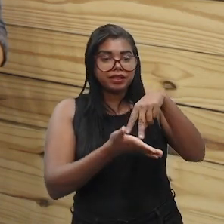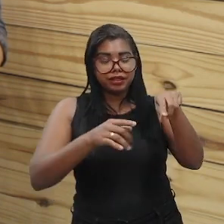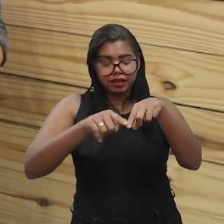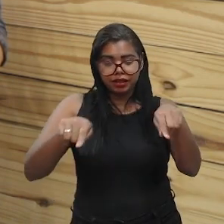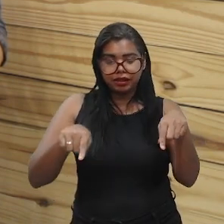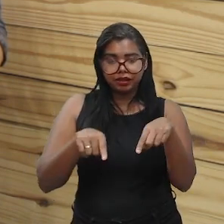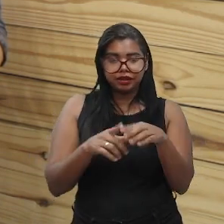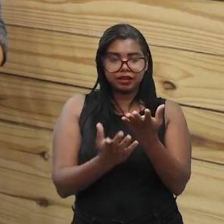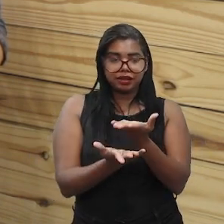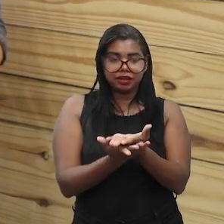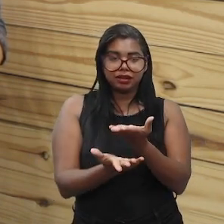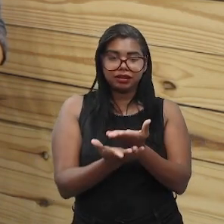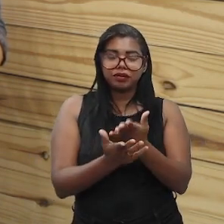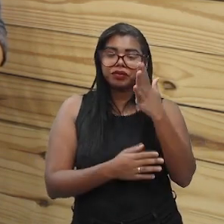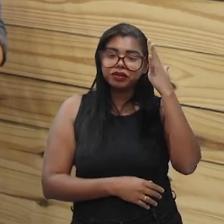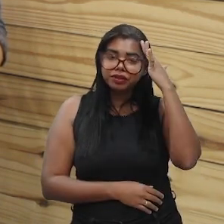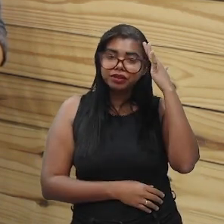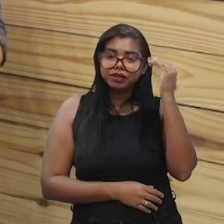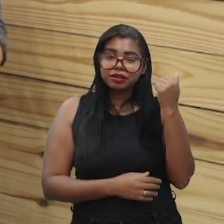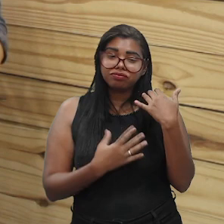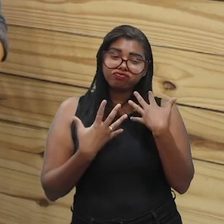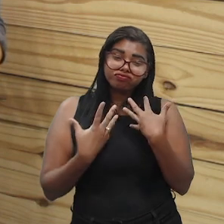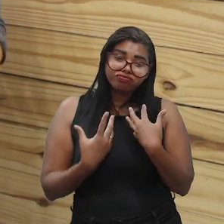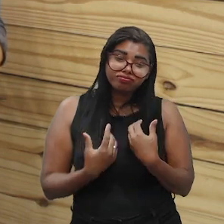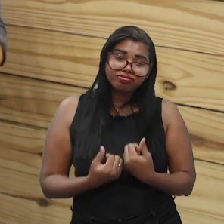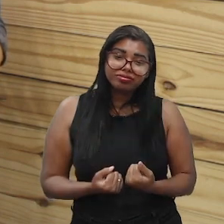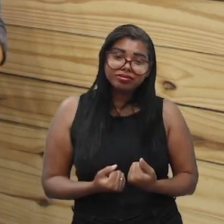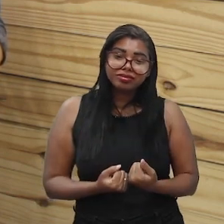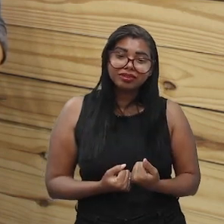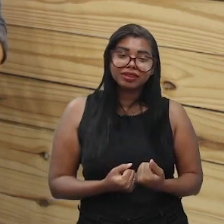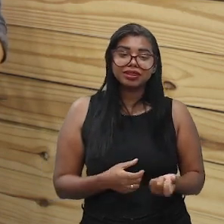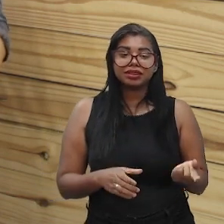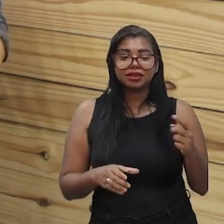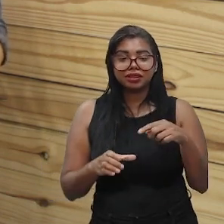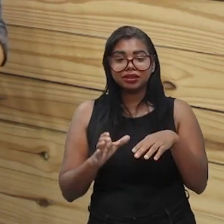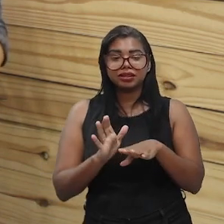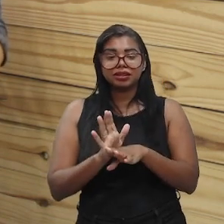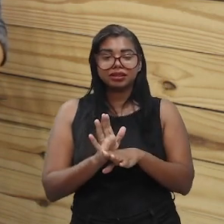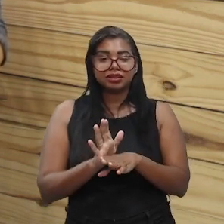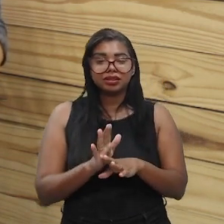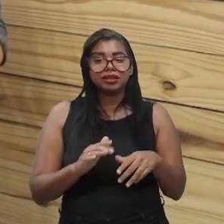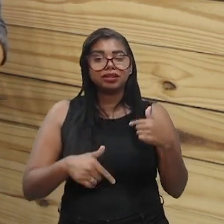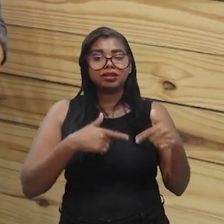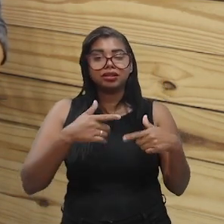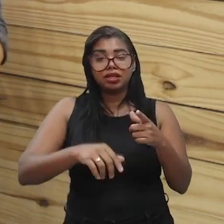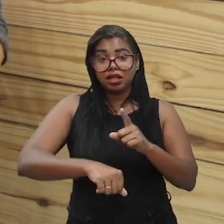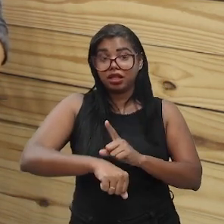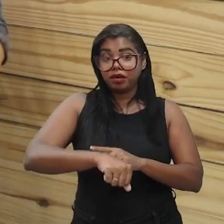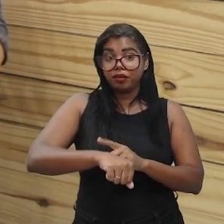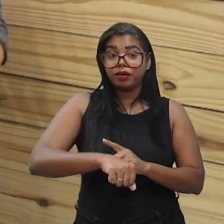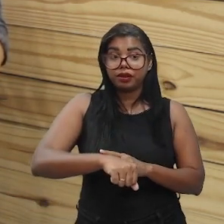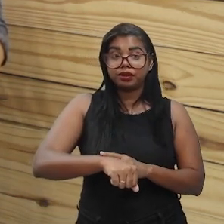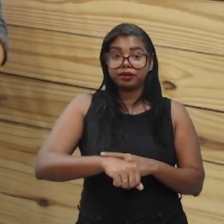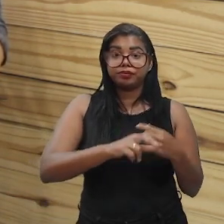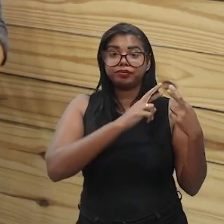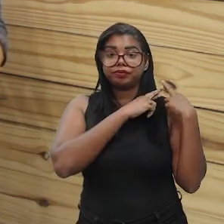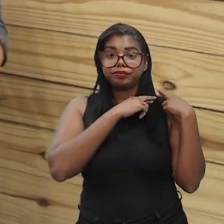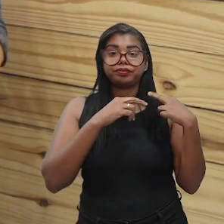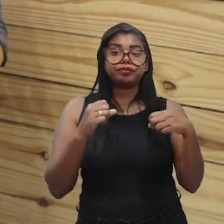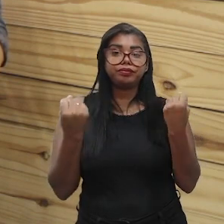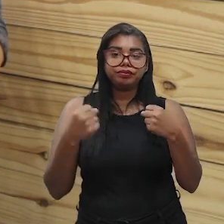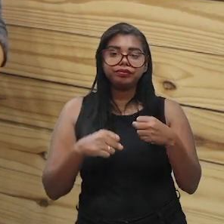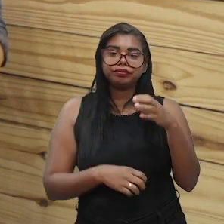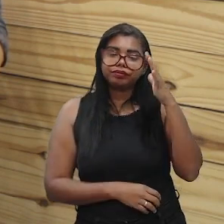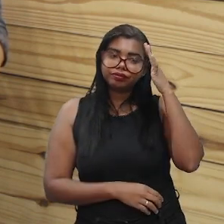aula, a gente sabe que muitas vezes é cansativo, o cara vem direto do trabalho, você baixa o rendimento, horário para cumprir. Isso. Aí